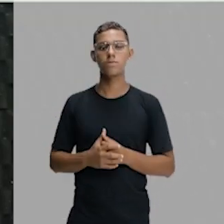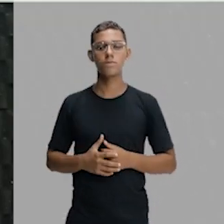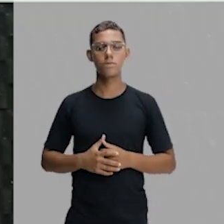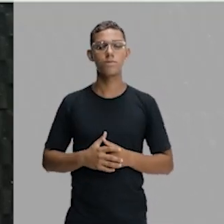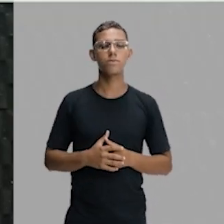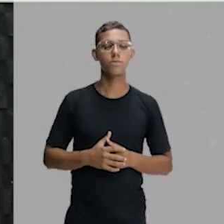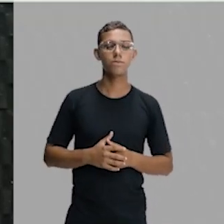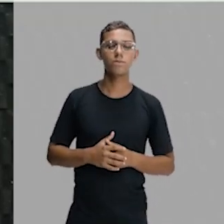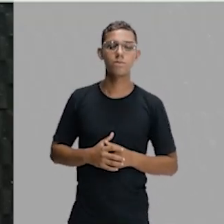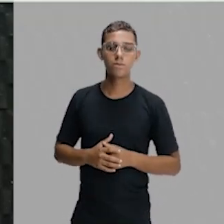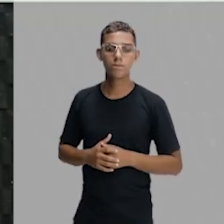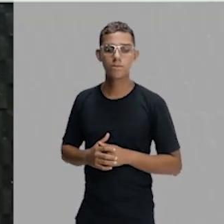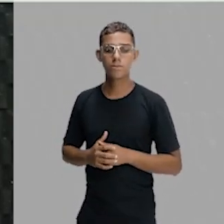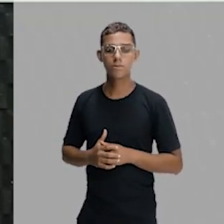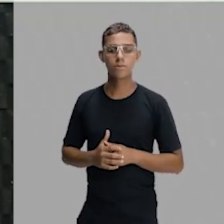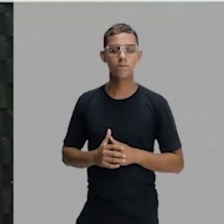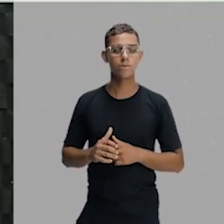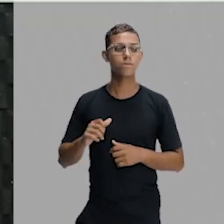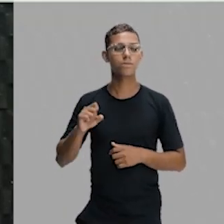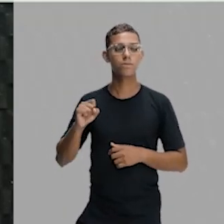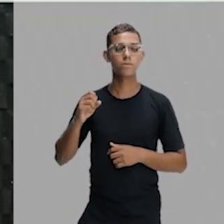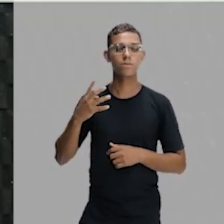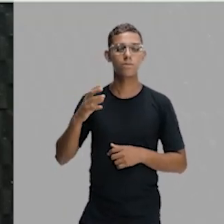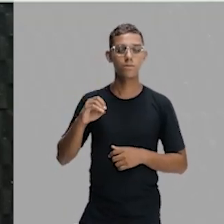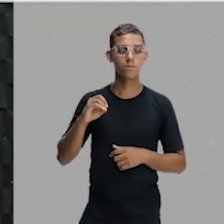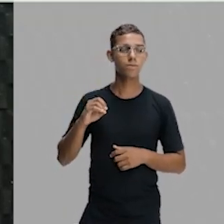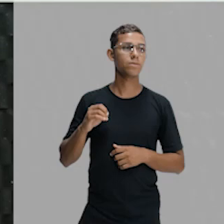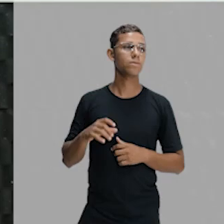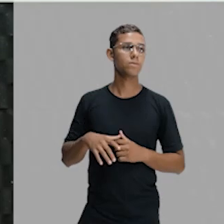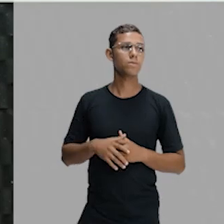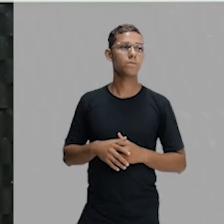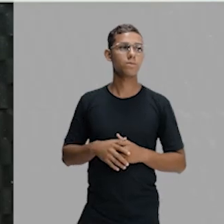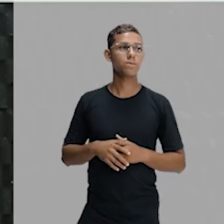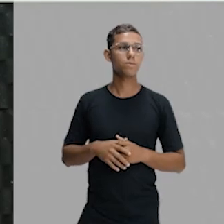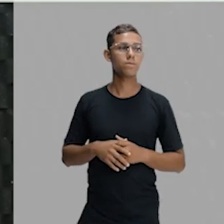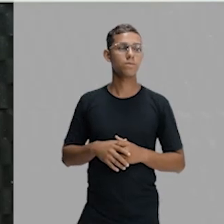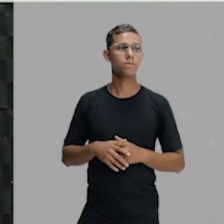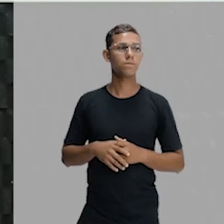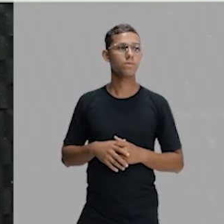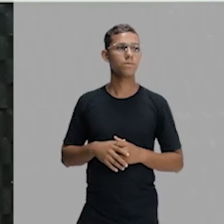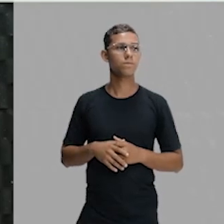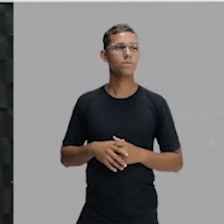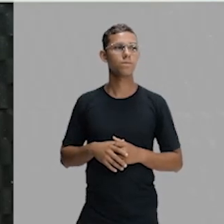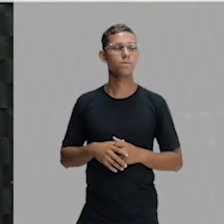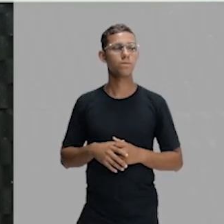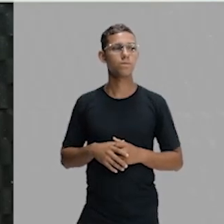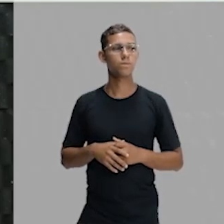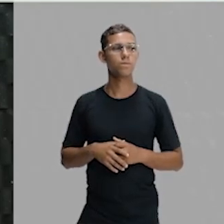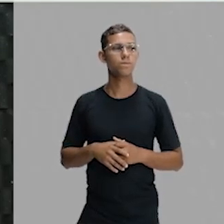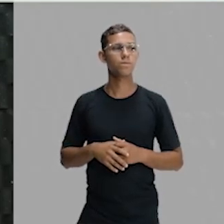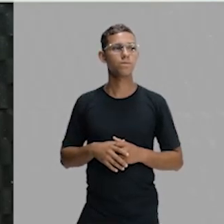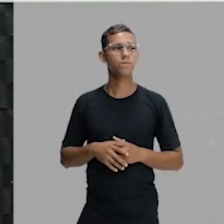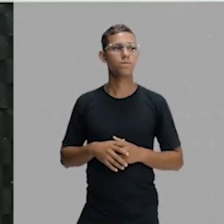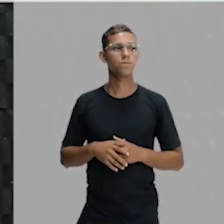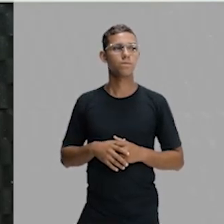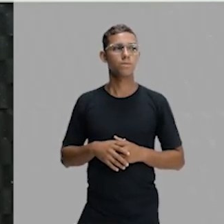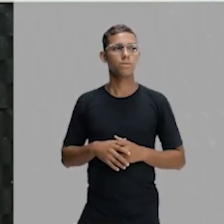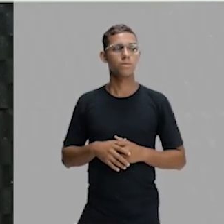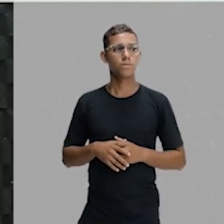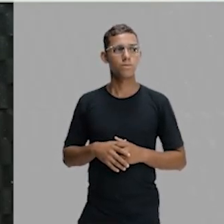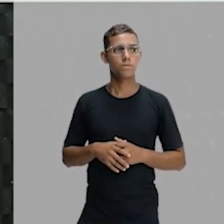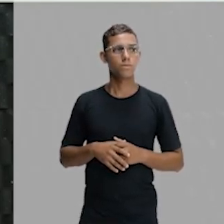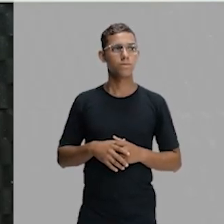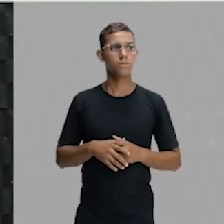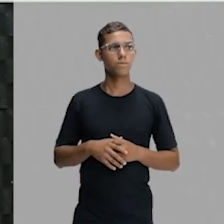originaram 840 descendentes. Ou seja, ele pegou indivíduos heterozigóticos,